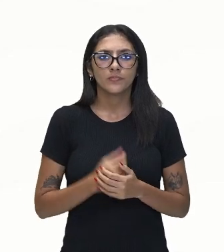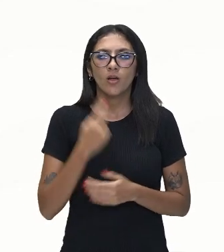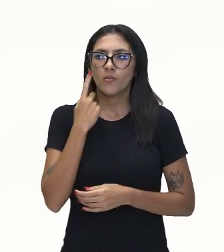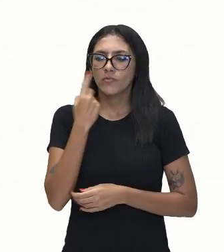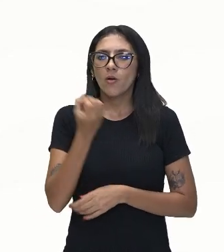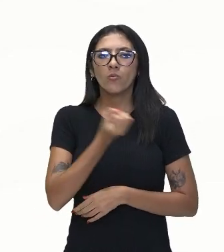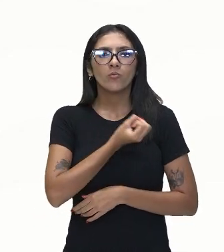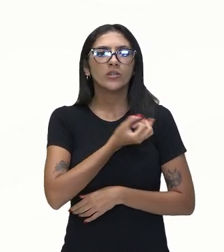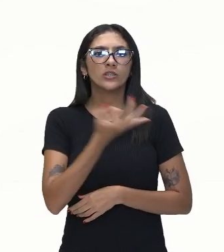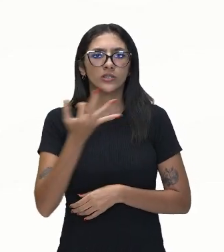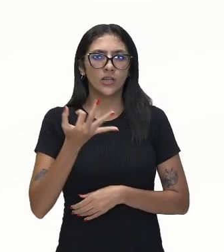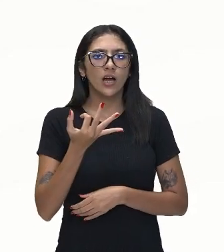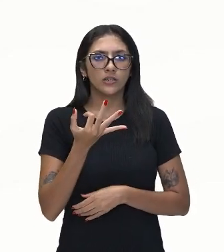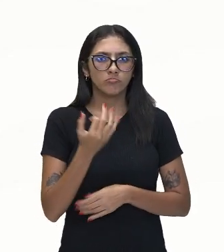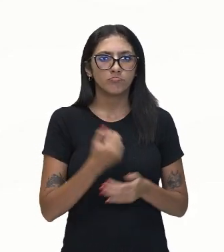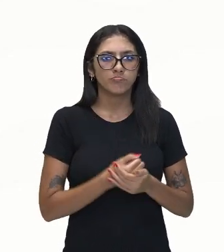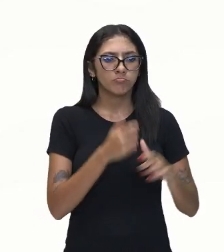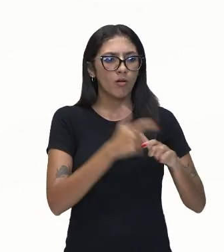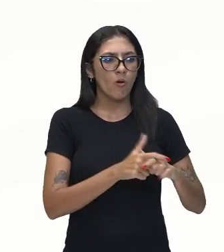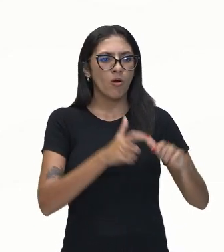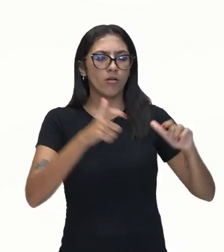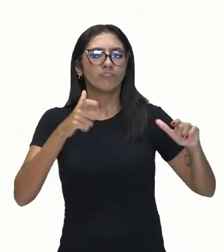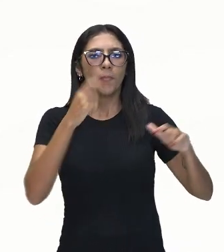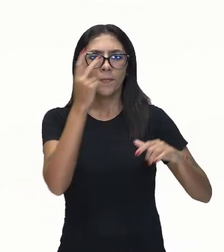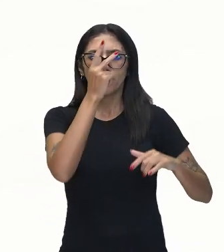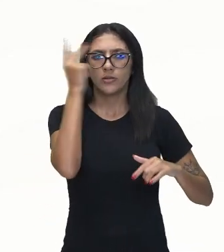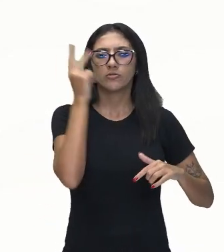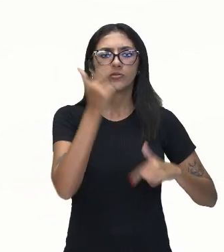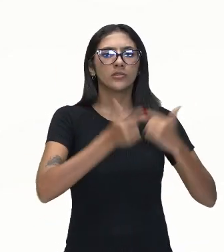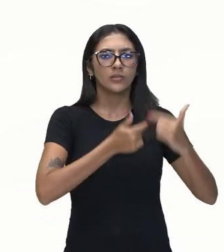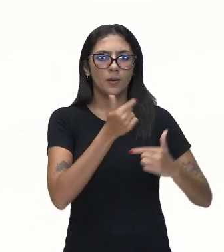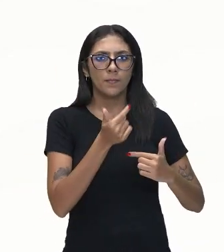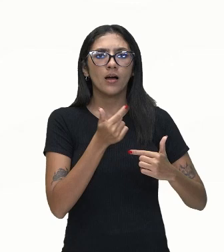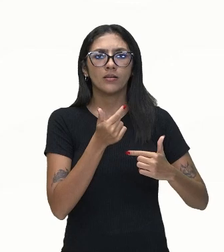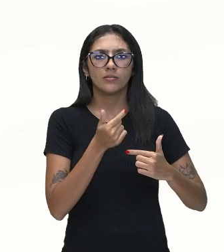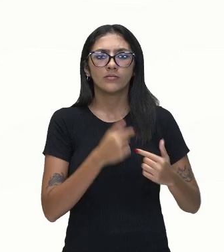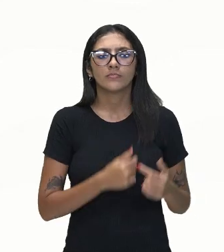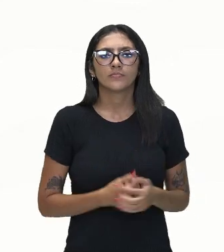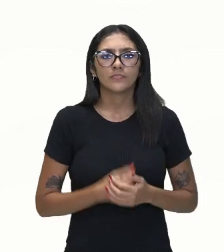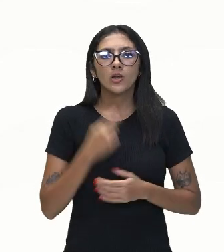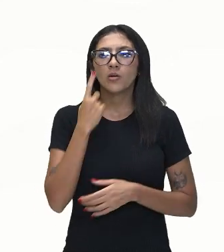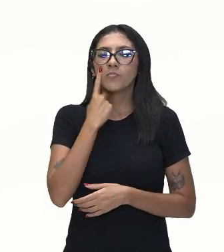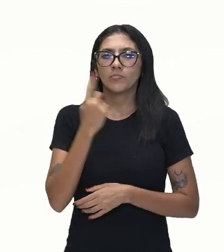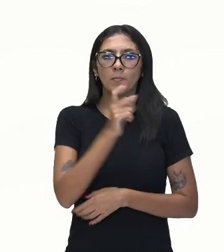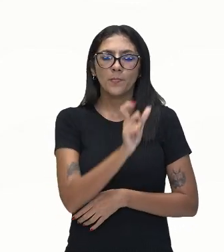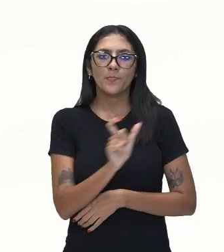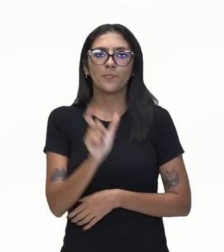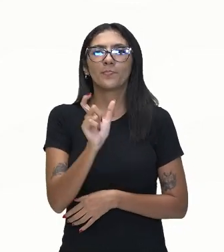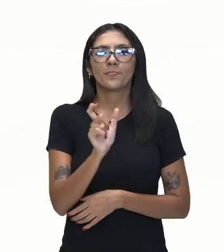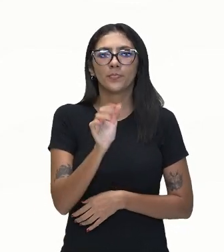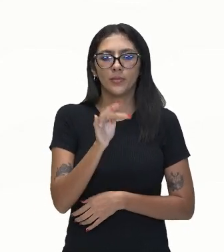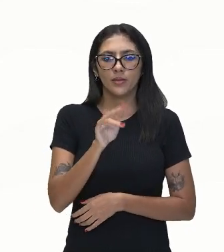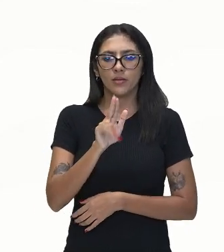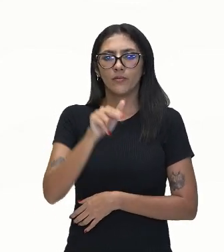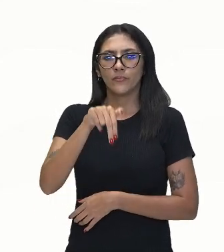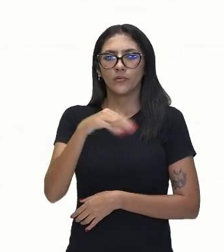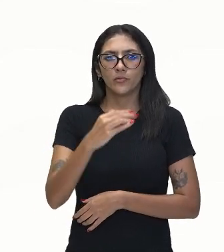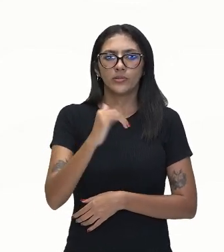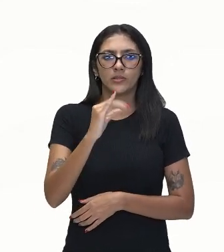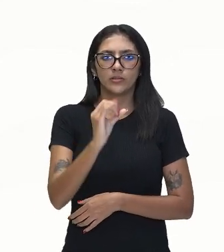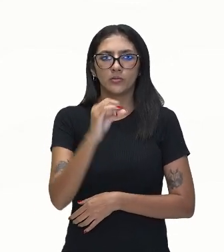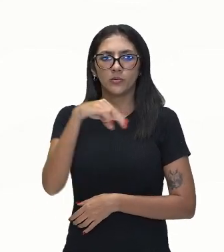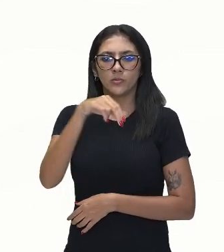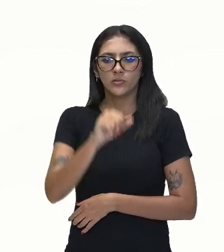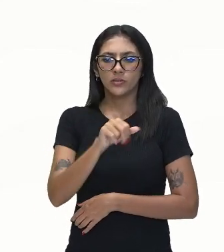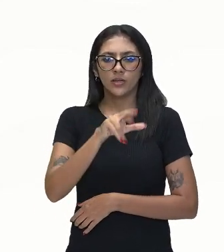parte de, certo? E eu tenho o especificador aqui que está no plural. A maior parte